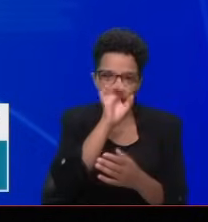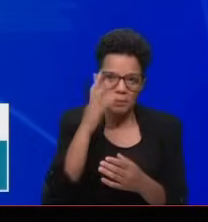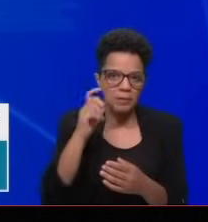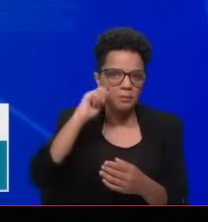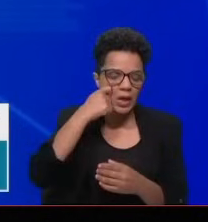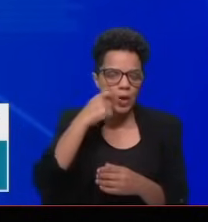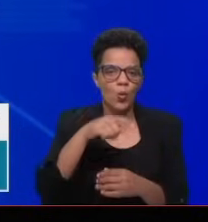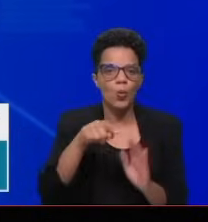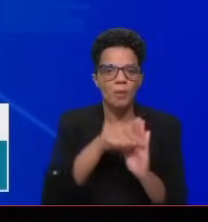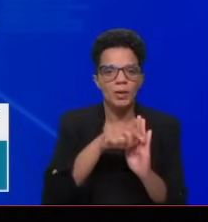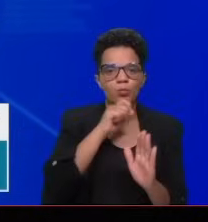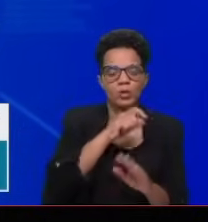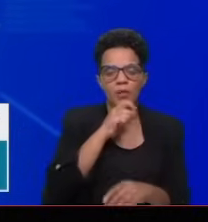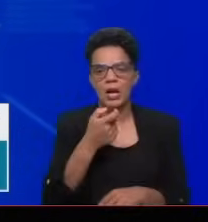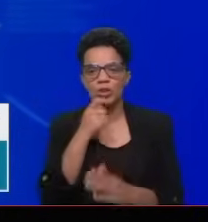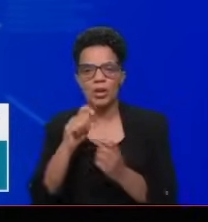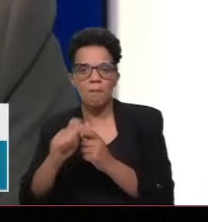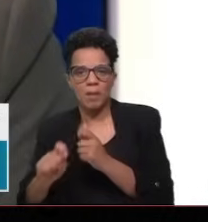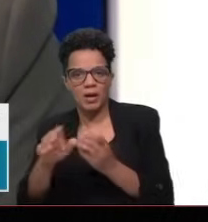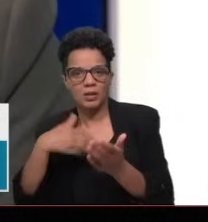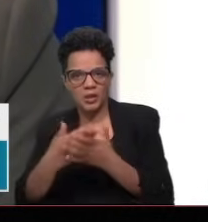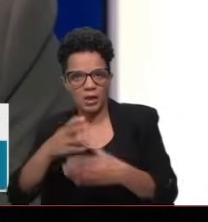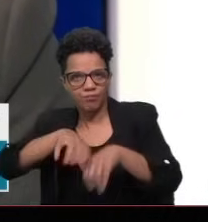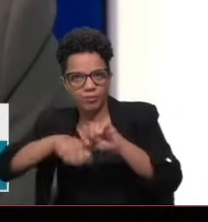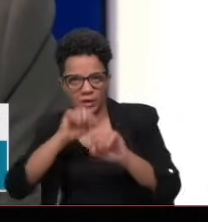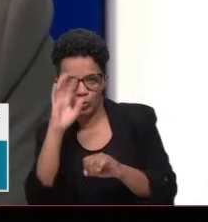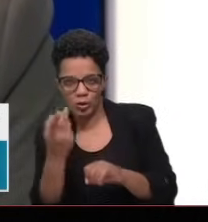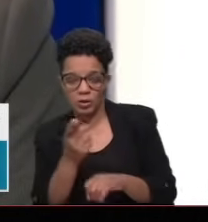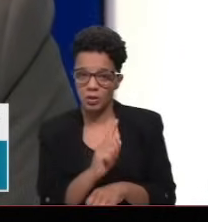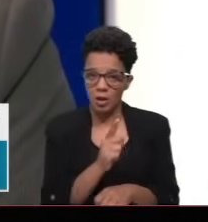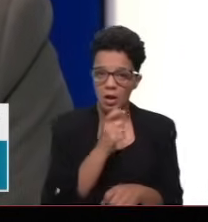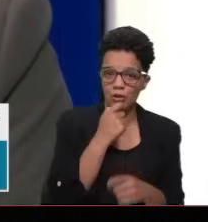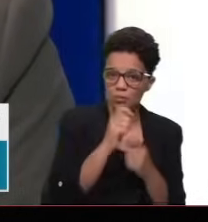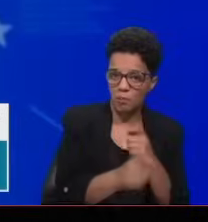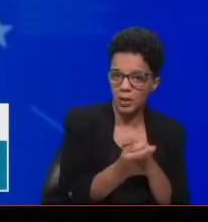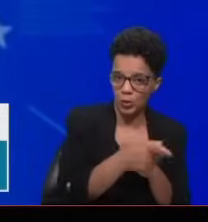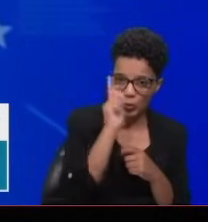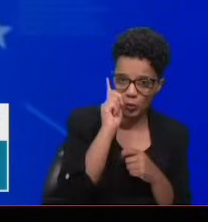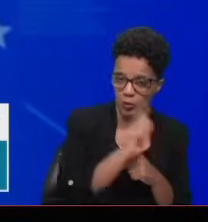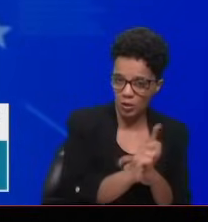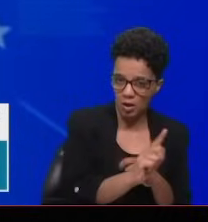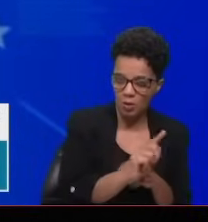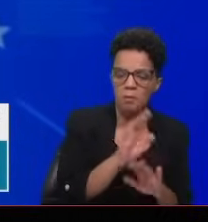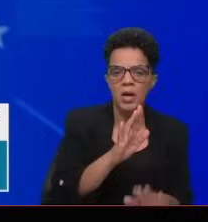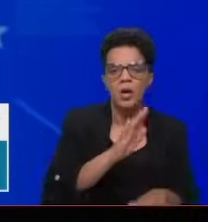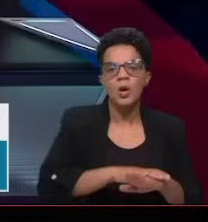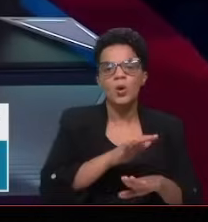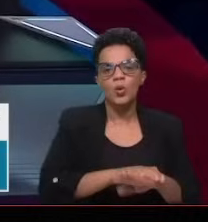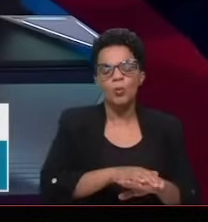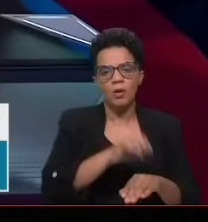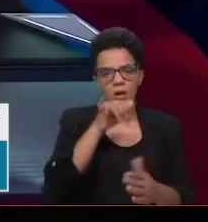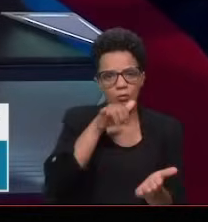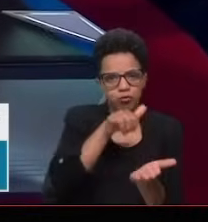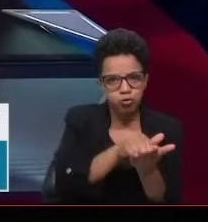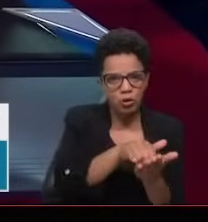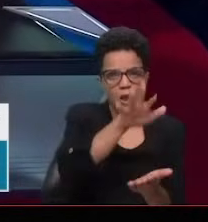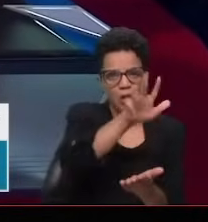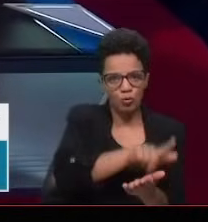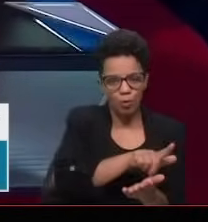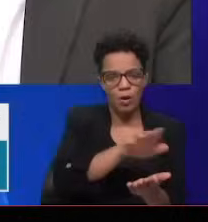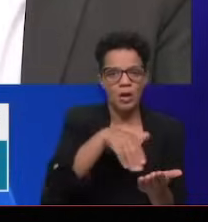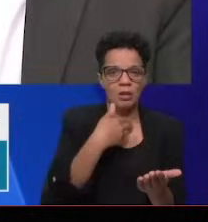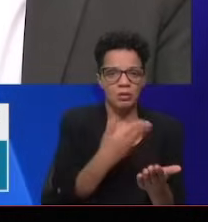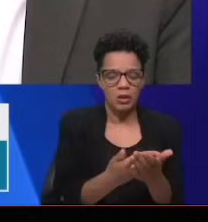nós des desde que se pague pode-se destruir a natureza não é desde que se pague não é desde que se pague mas tendo em conta que temos um aeroporto em Lisboa que